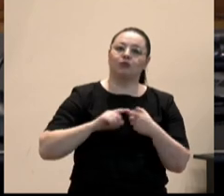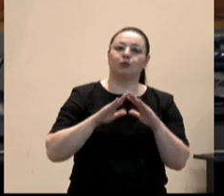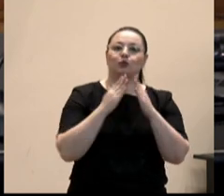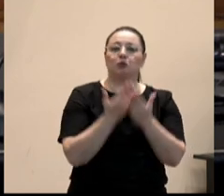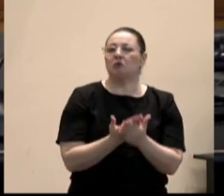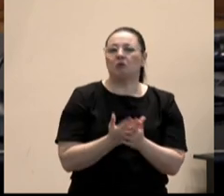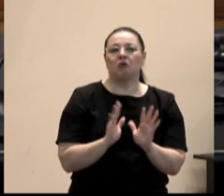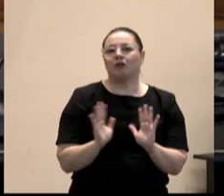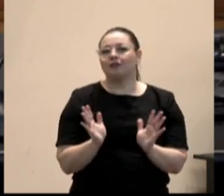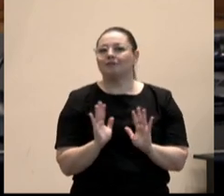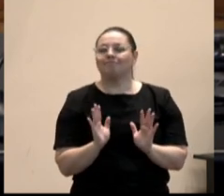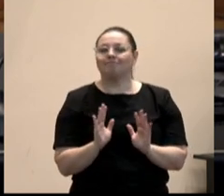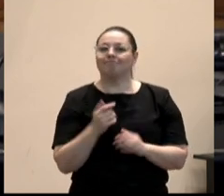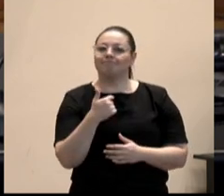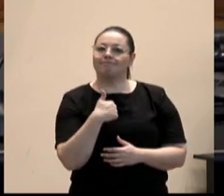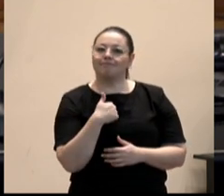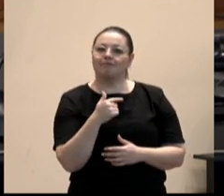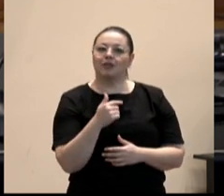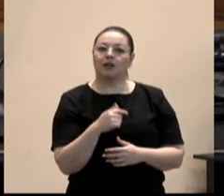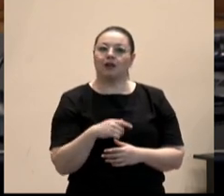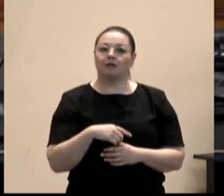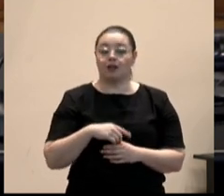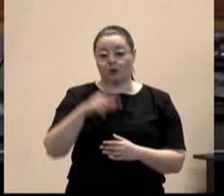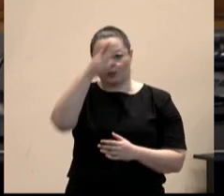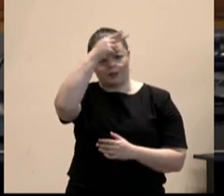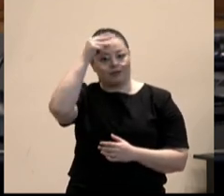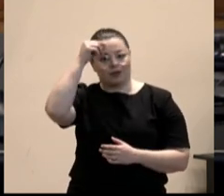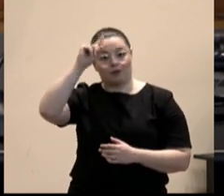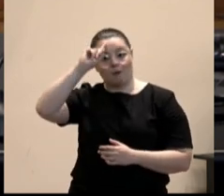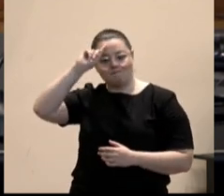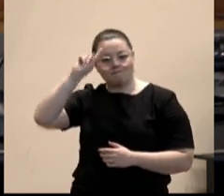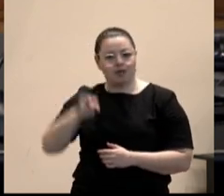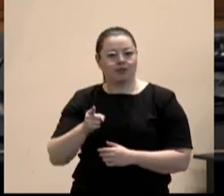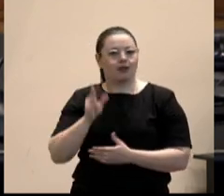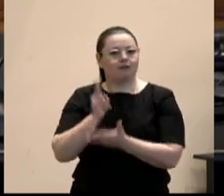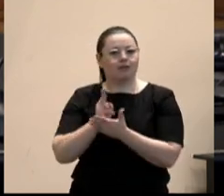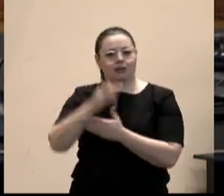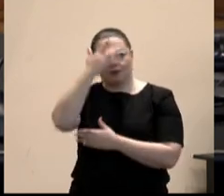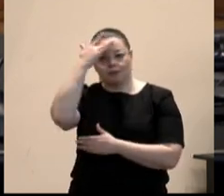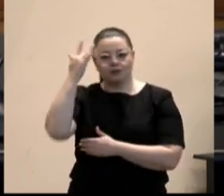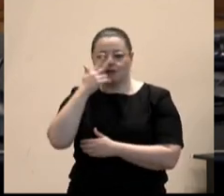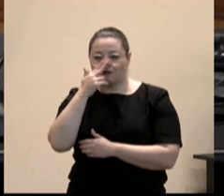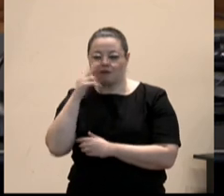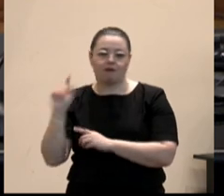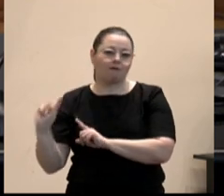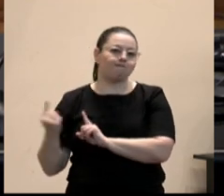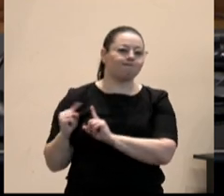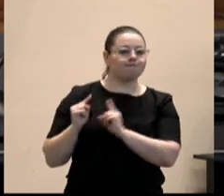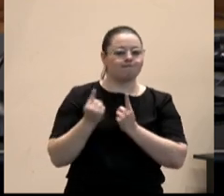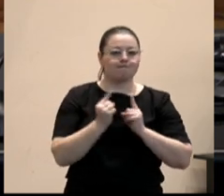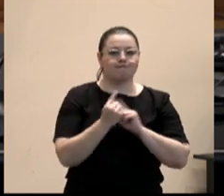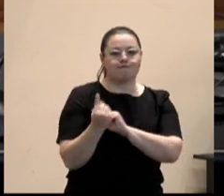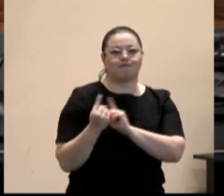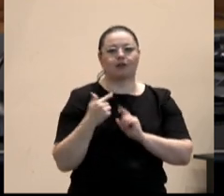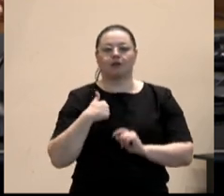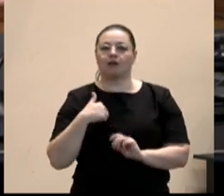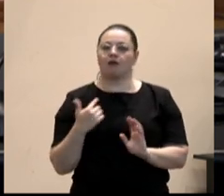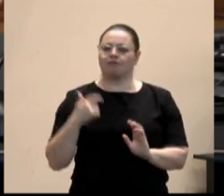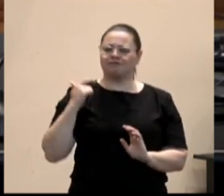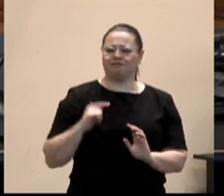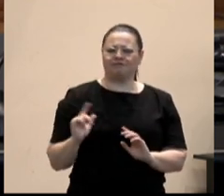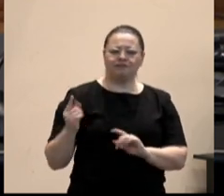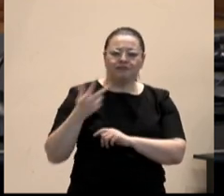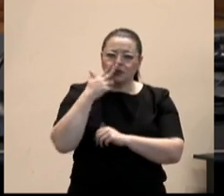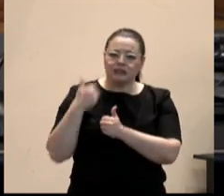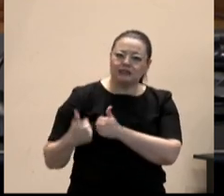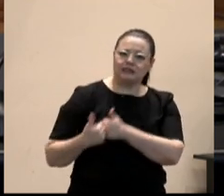poucos dias o prefeito mandava alguém atrás de mim. E eu estava num evento, então eu tinha 20 horas